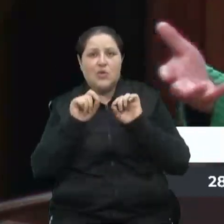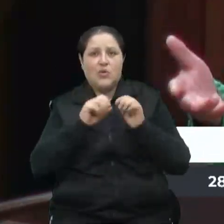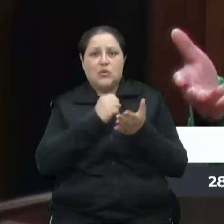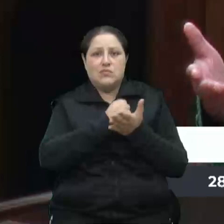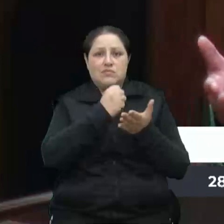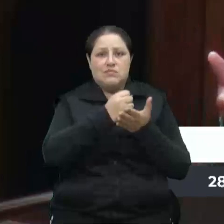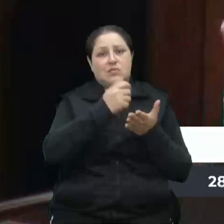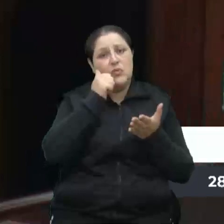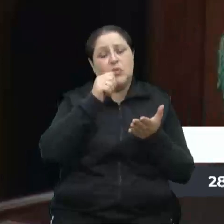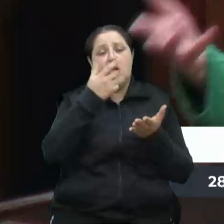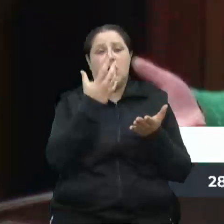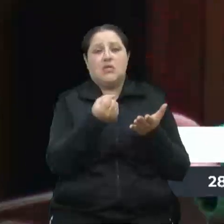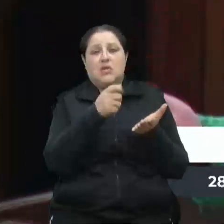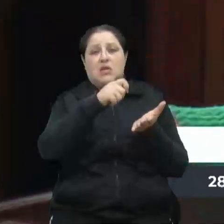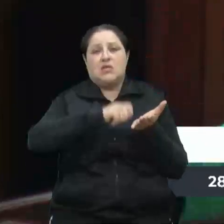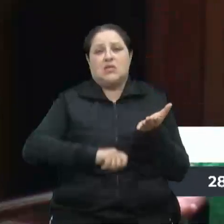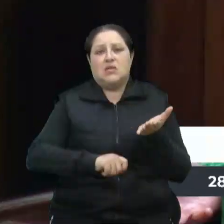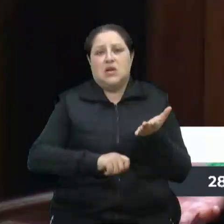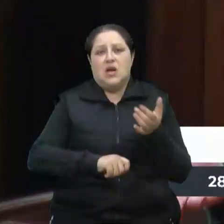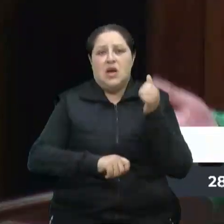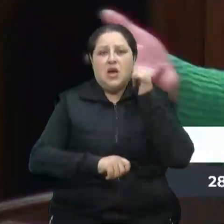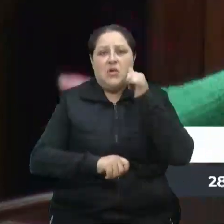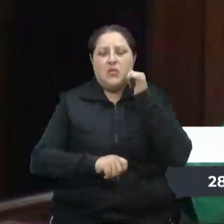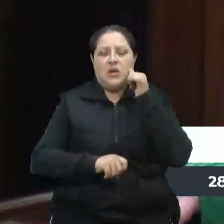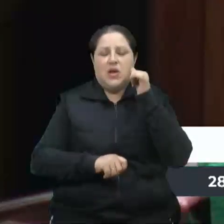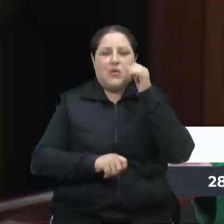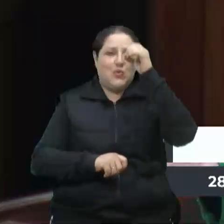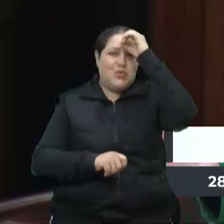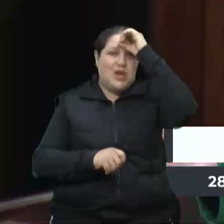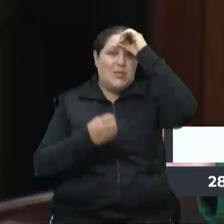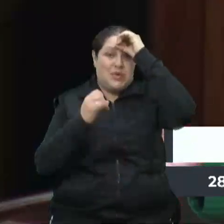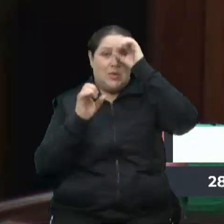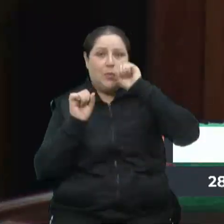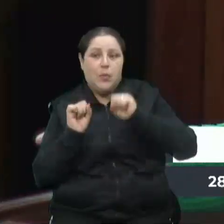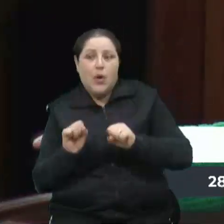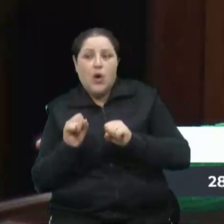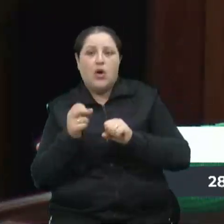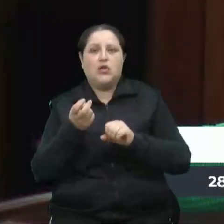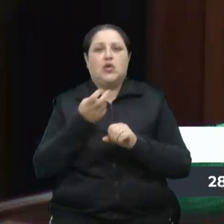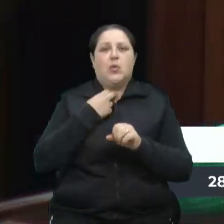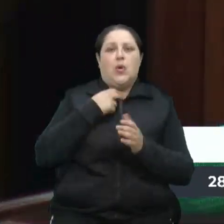não era algo que ela poderia ou não assinar. Então, ela assinou.